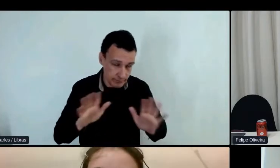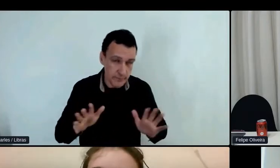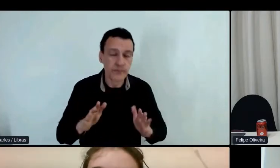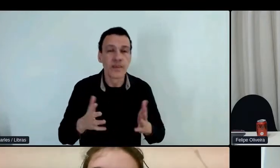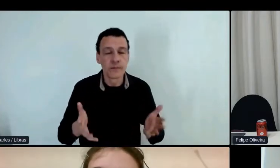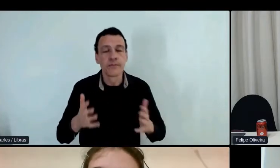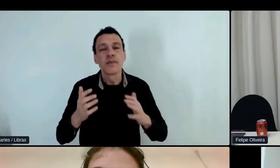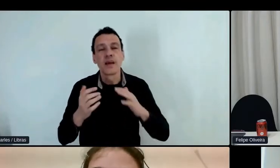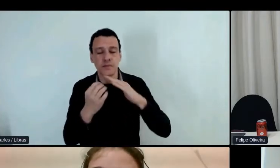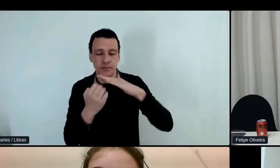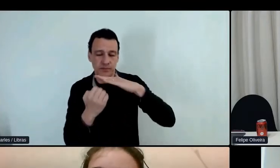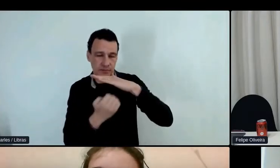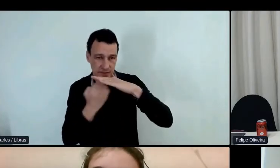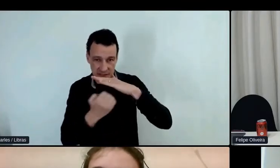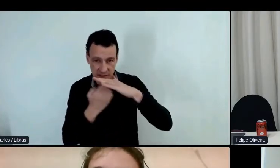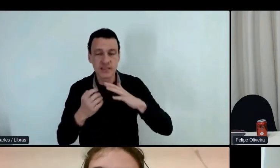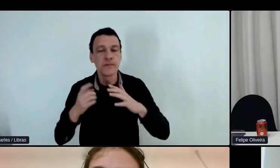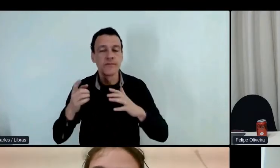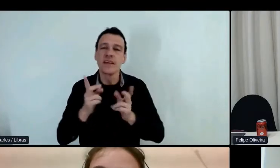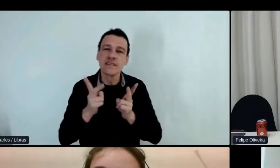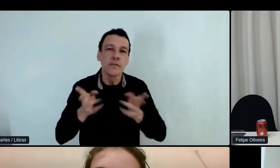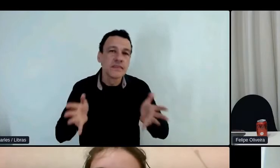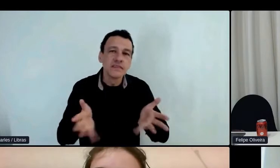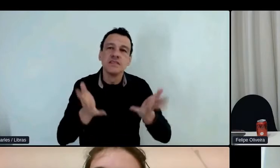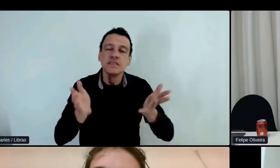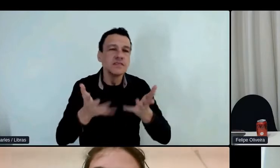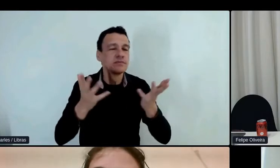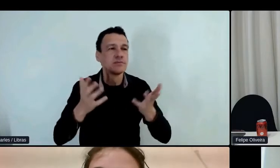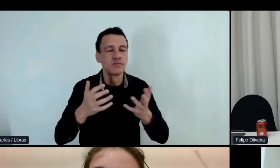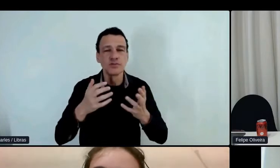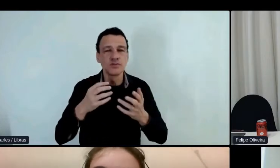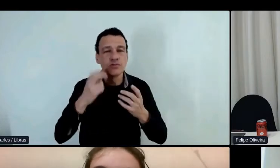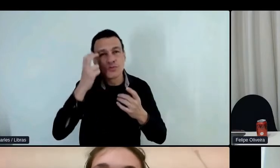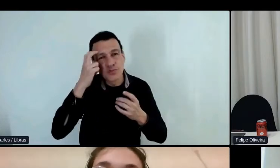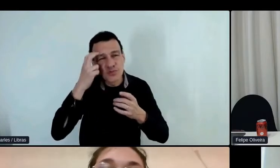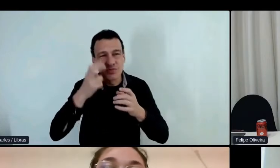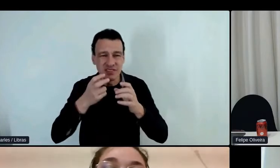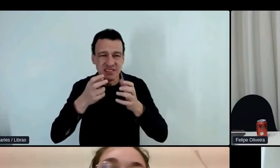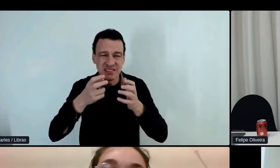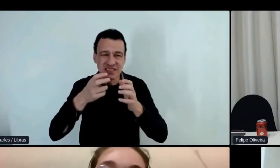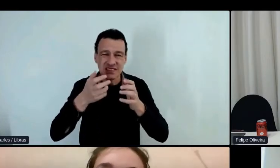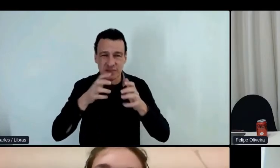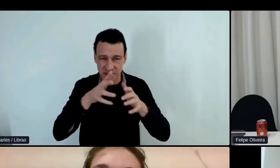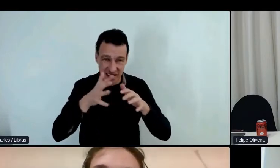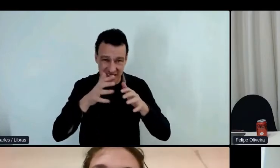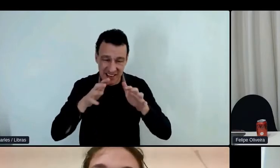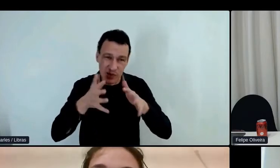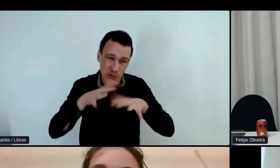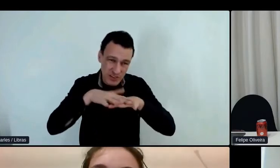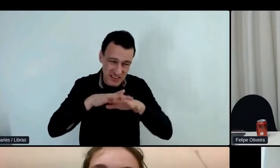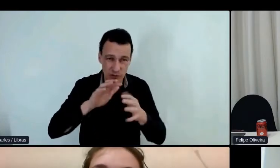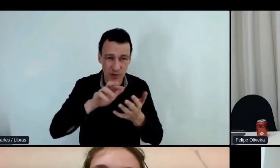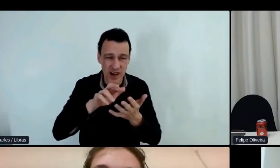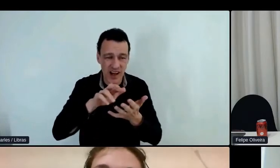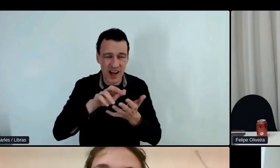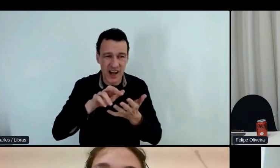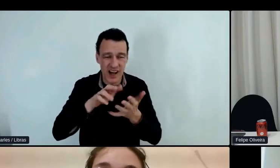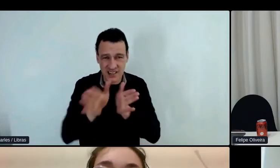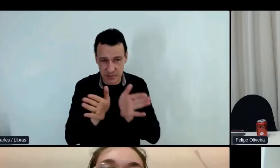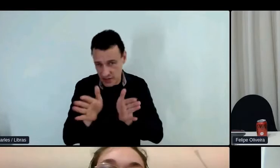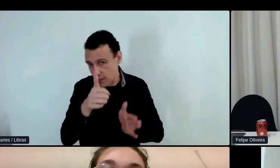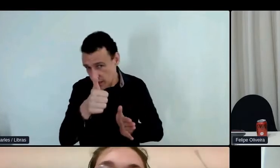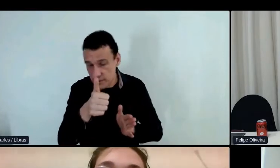sempre reflexo que a gente tem dentro da sociedade, né? Então, é um primeiro ponto a se trazer.